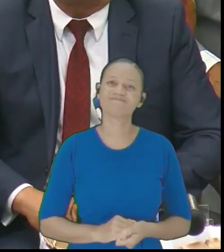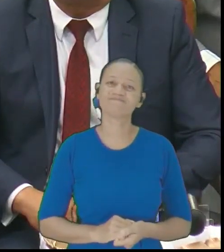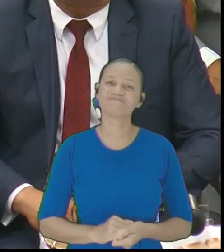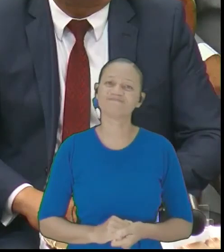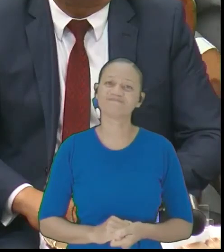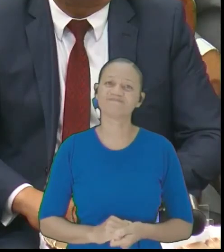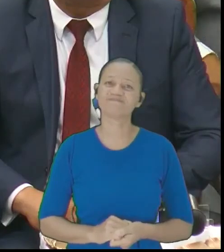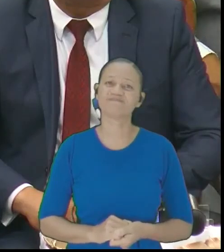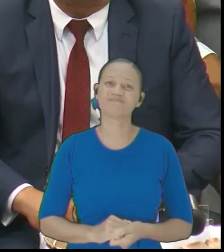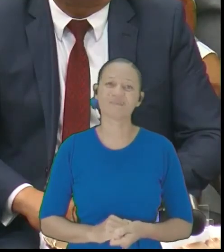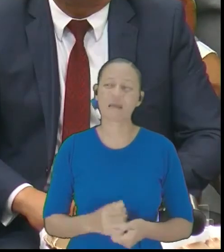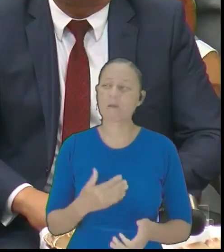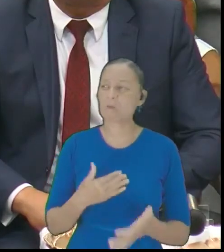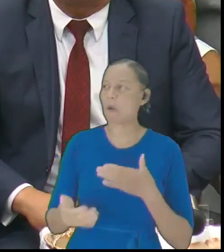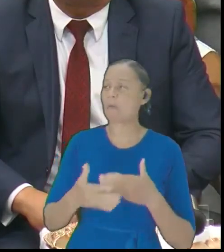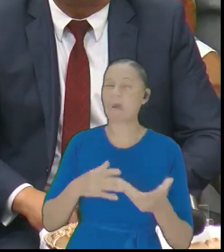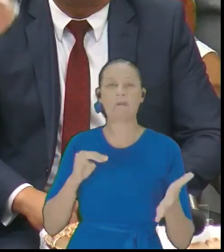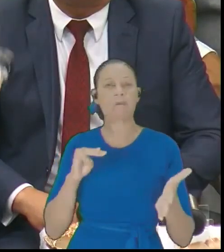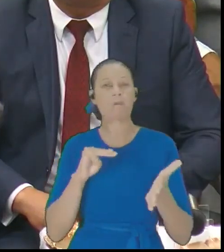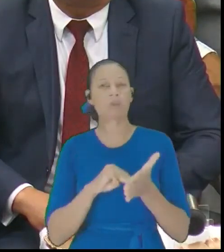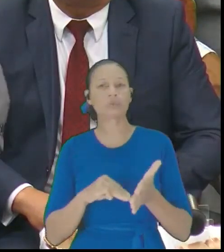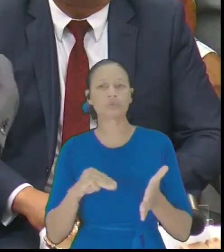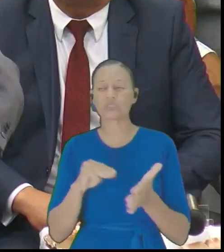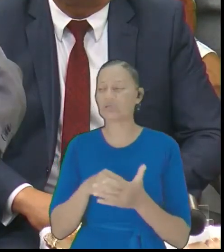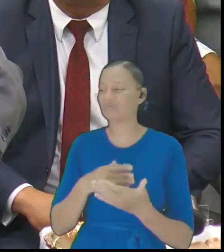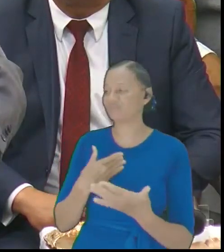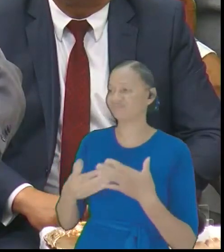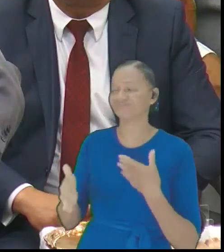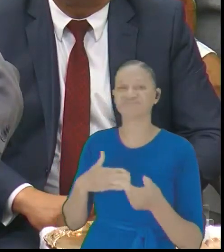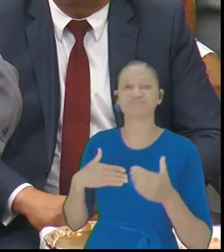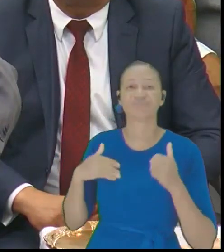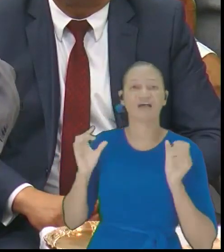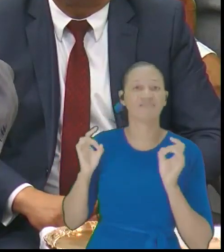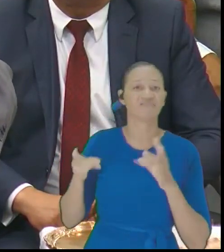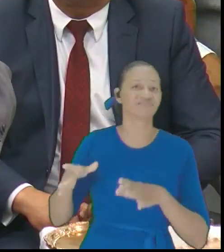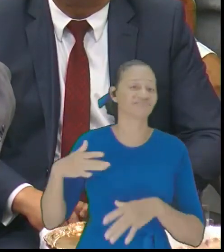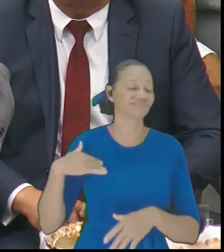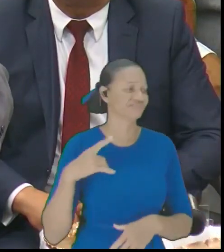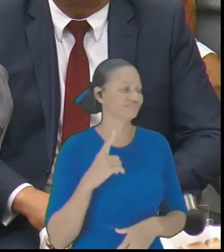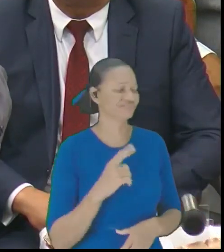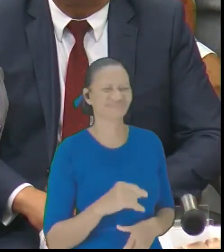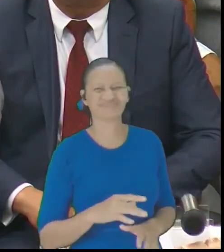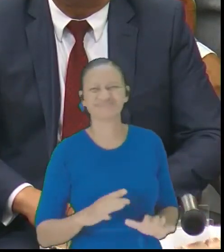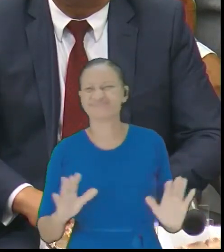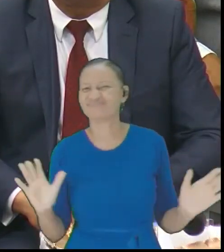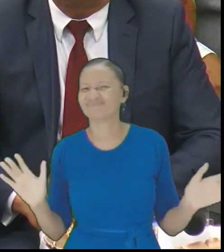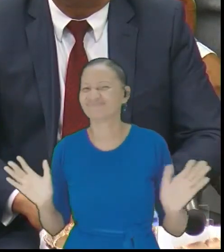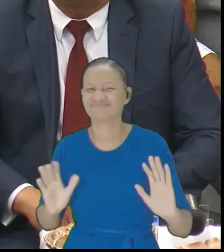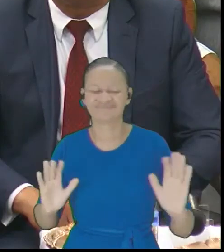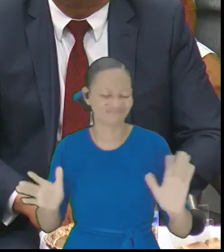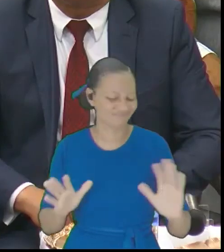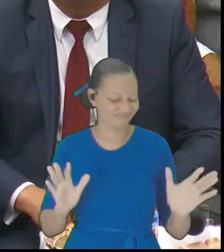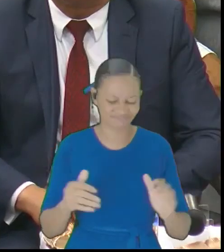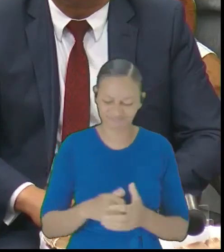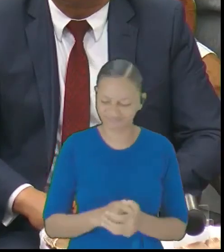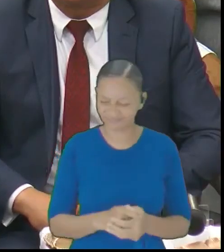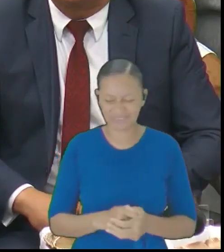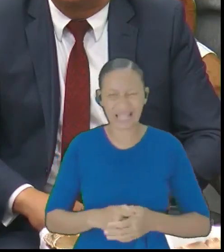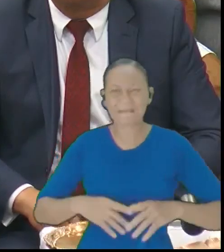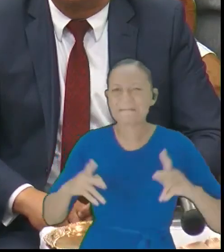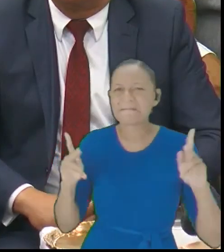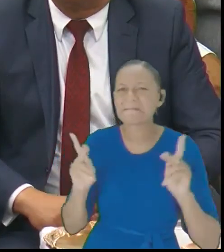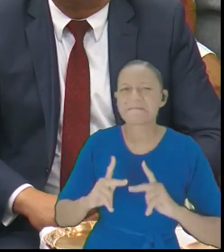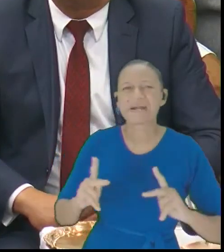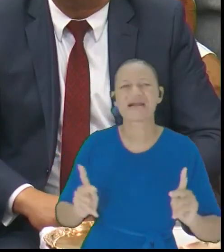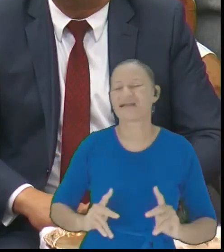Para por qualquer motivo o crente levanta a tamanca, estou indo embora. Faça isso não. Não perca a paz, não